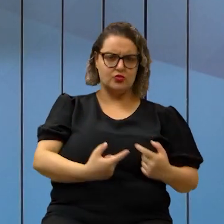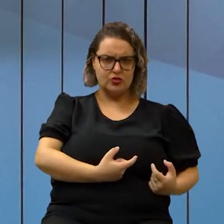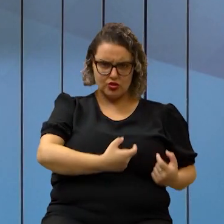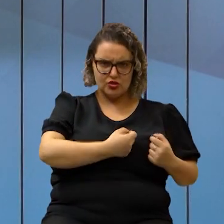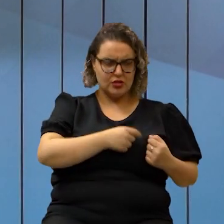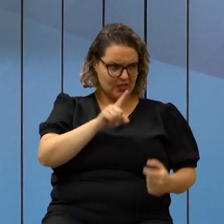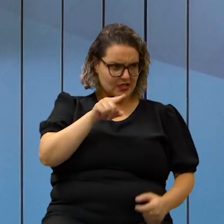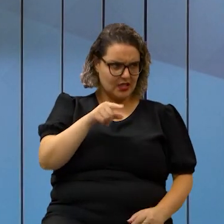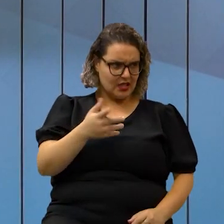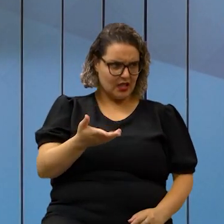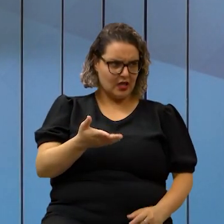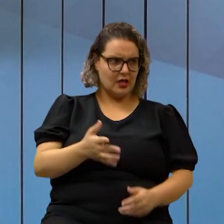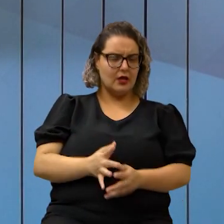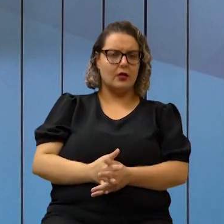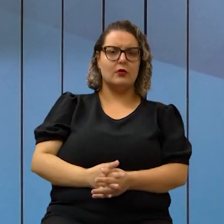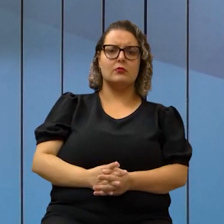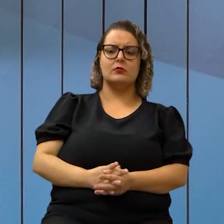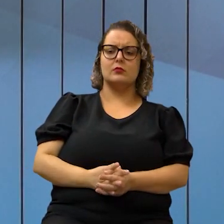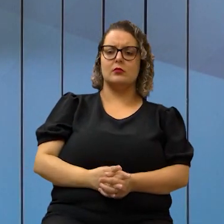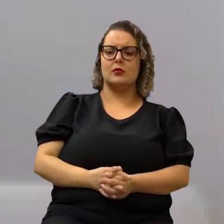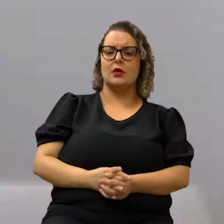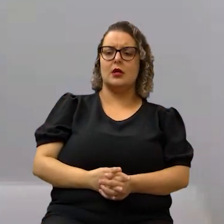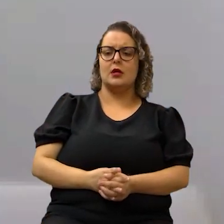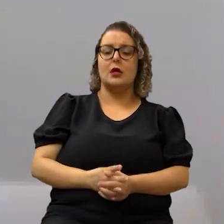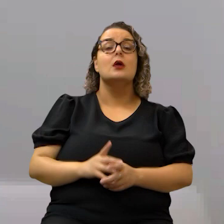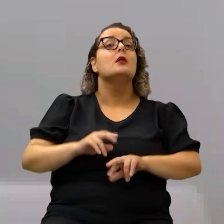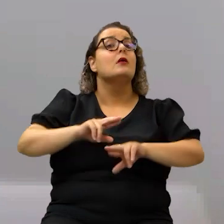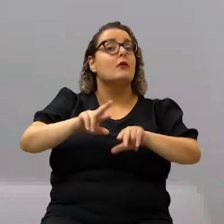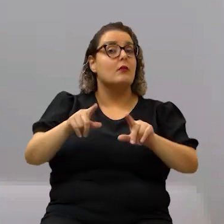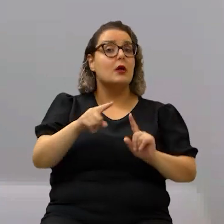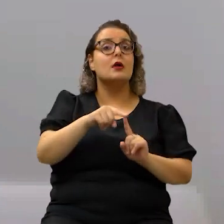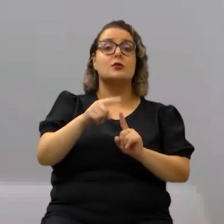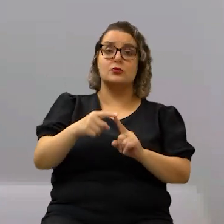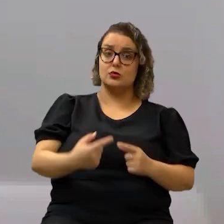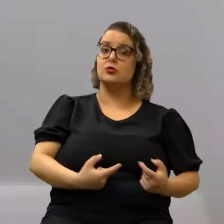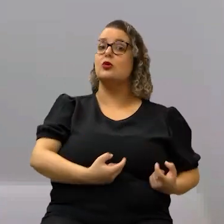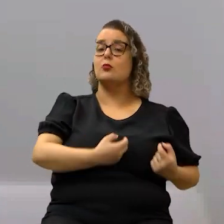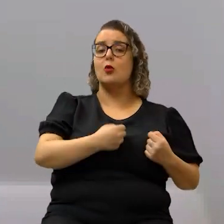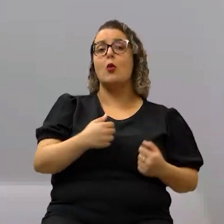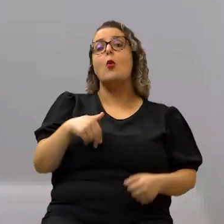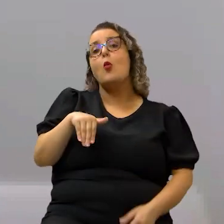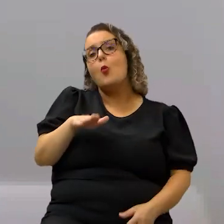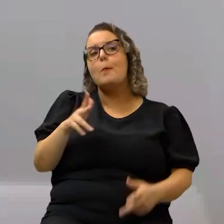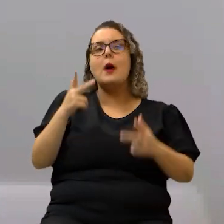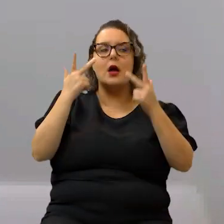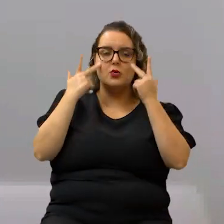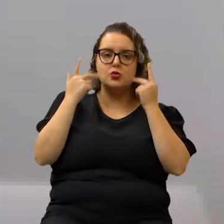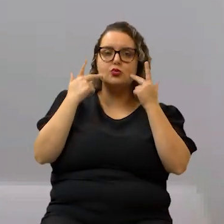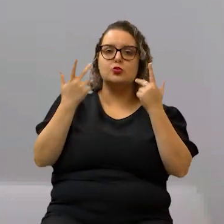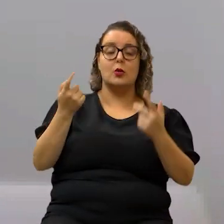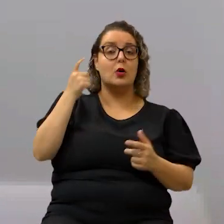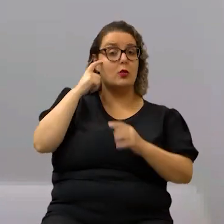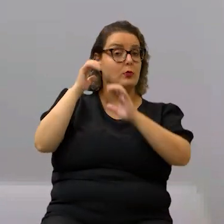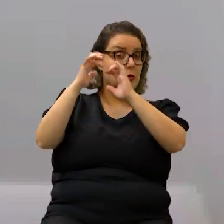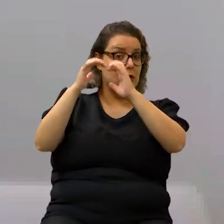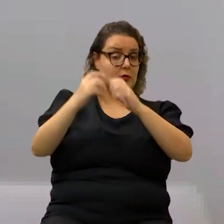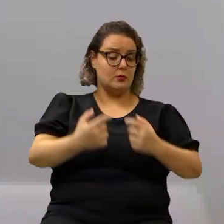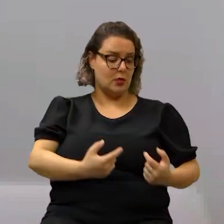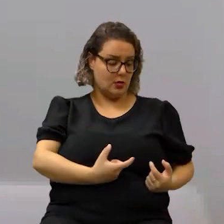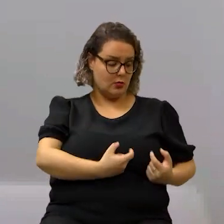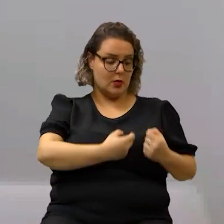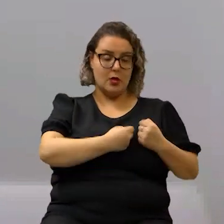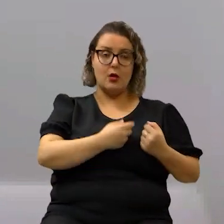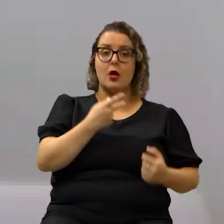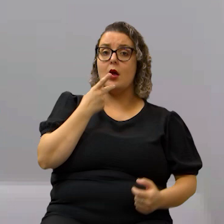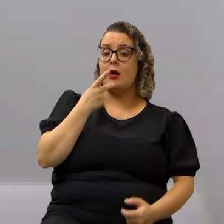de câncer de mama, é isso? Existem vários tipos de câncer de mama. O mais comum, quando a gente pensa assim, em